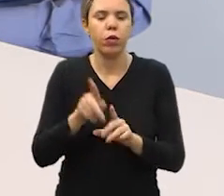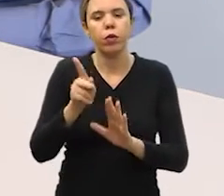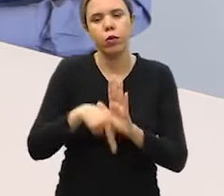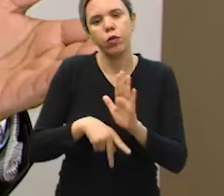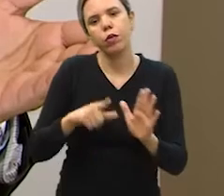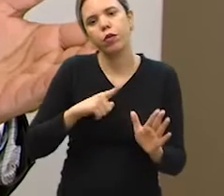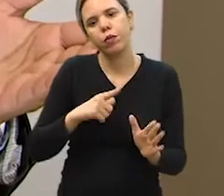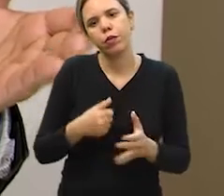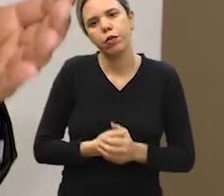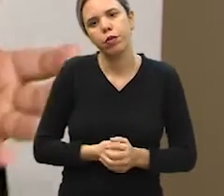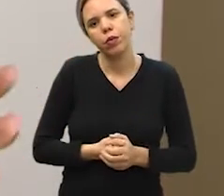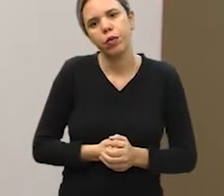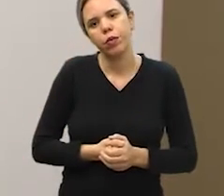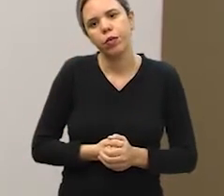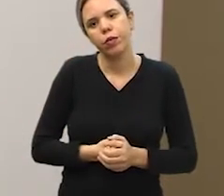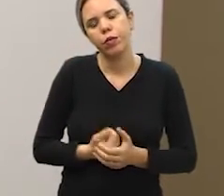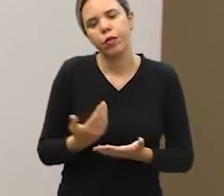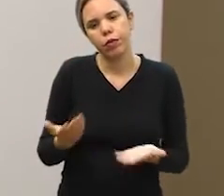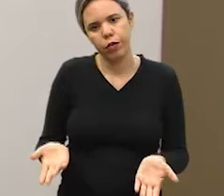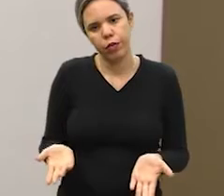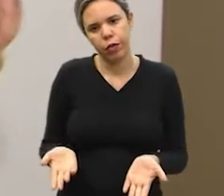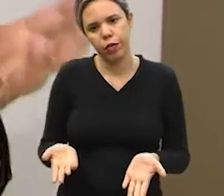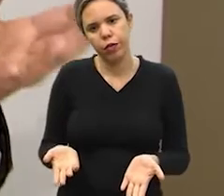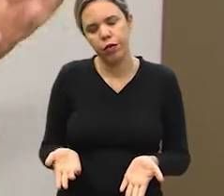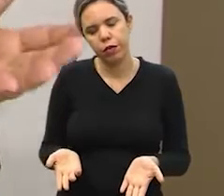projetos que elas têm. Então, esse